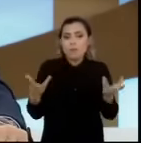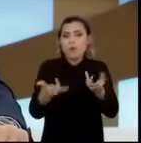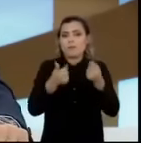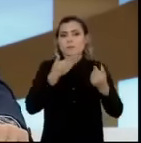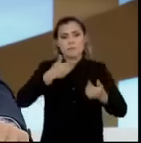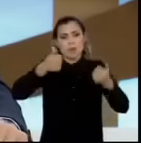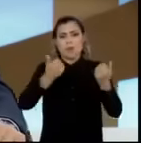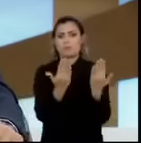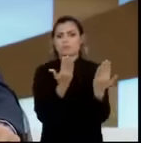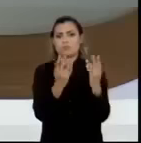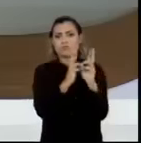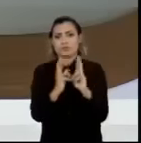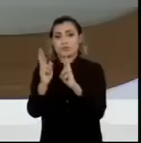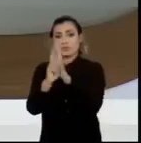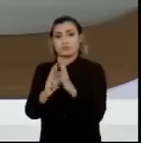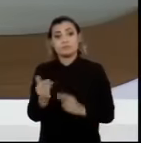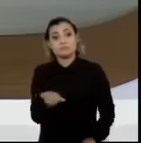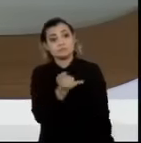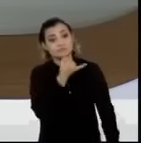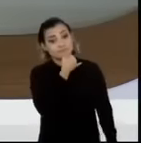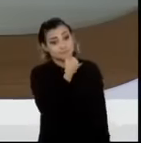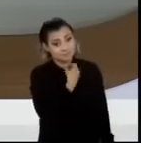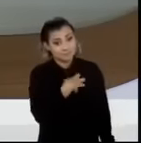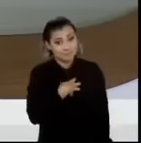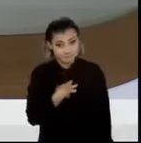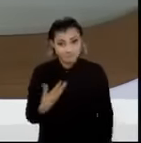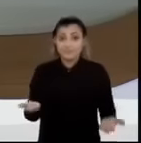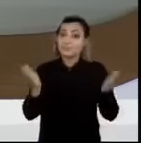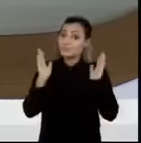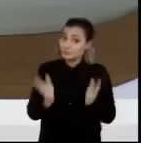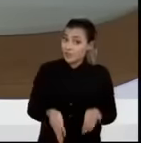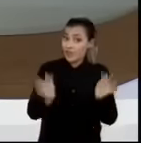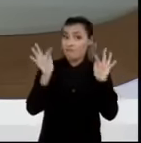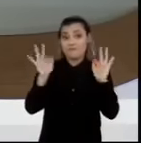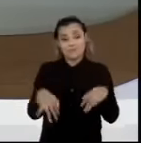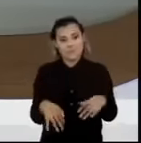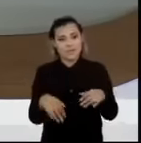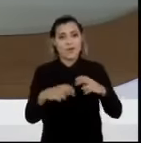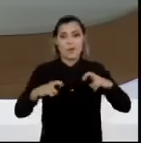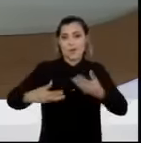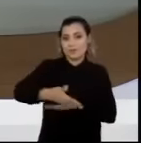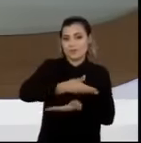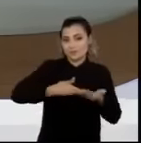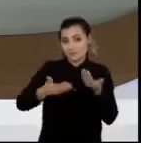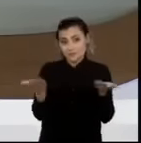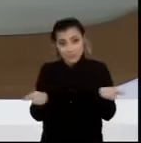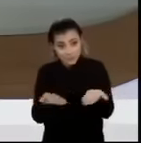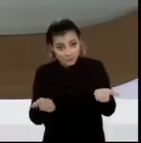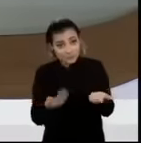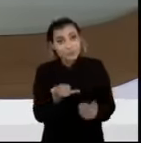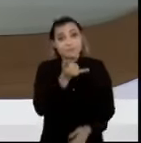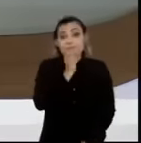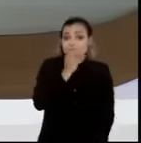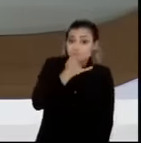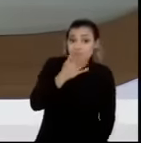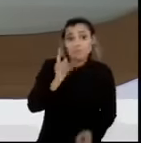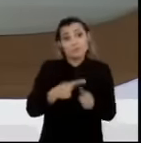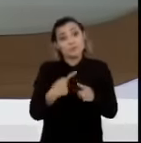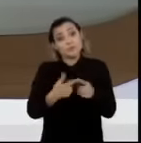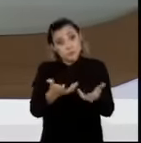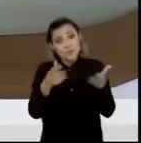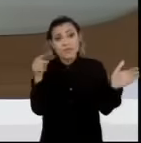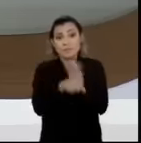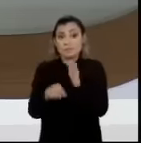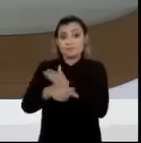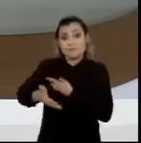essa fiscalização. Nós, infelizmente, chegamos realmente ao final desta edição do Roda Viva e eu lamento muitíssimo porque eu gostaria muito